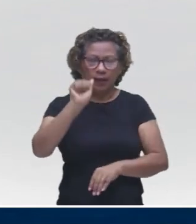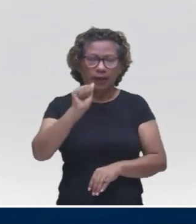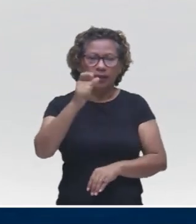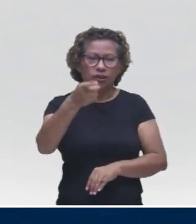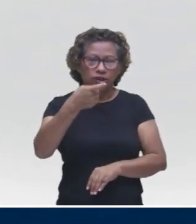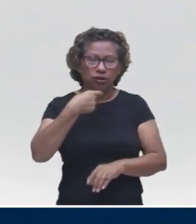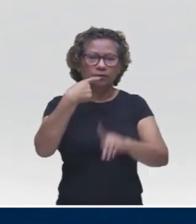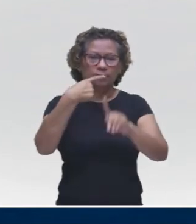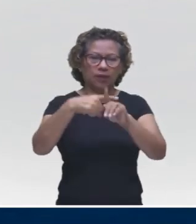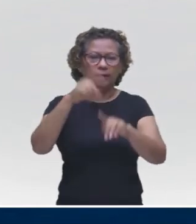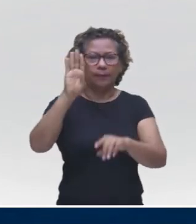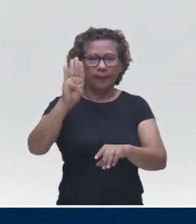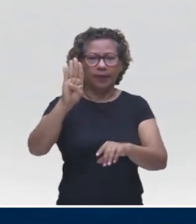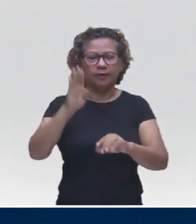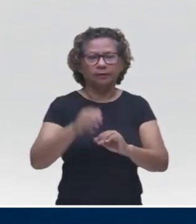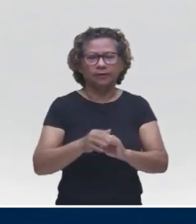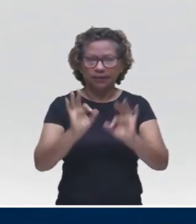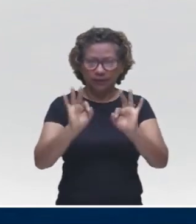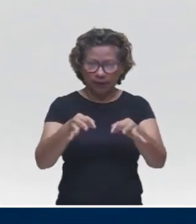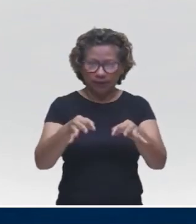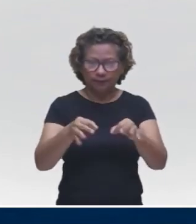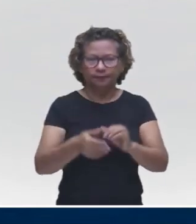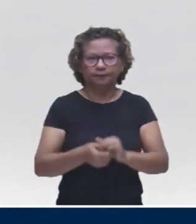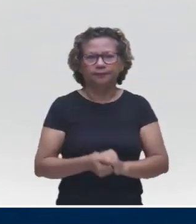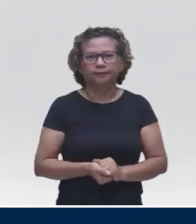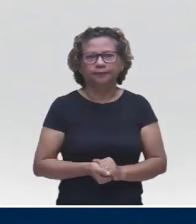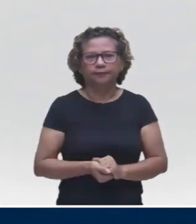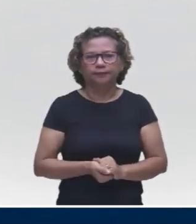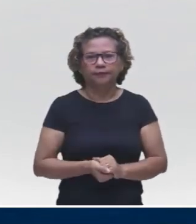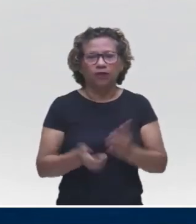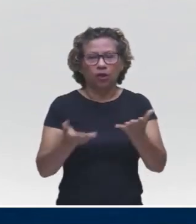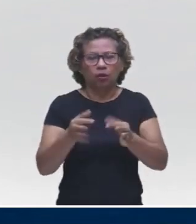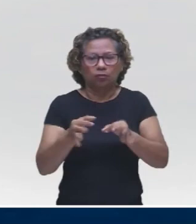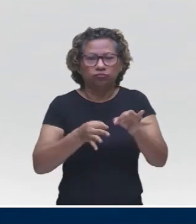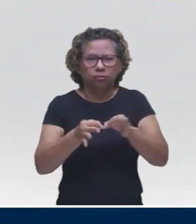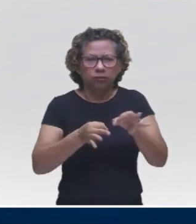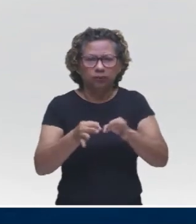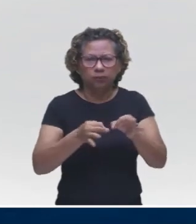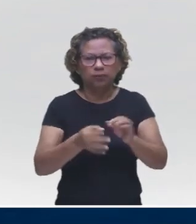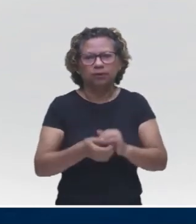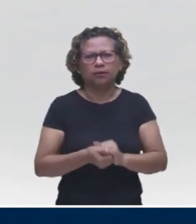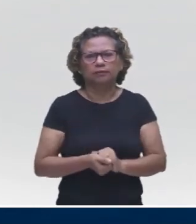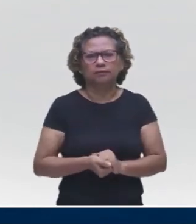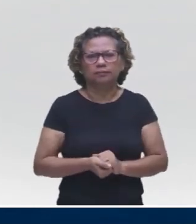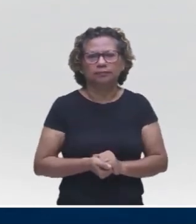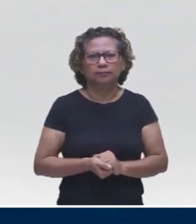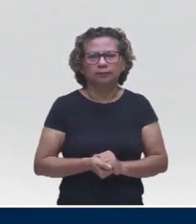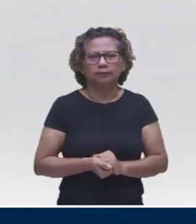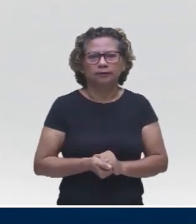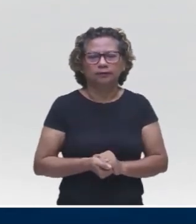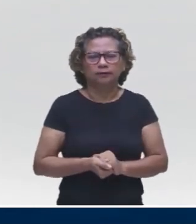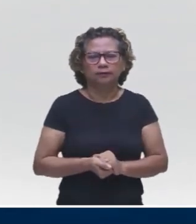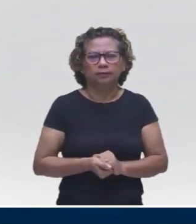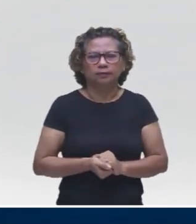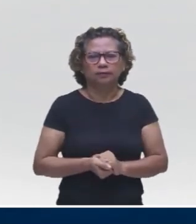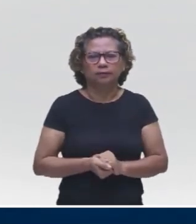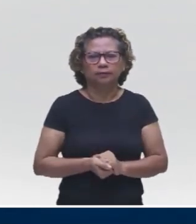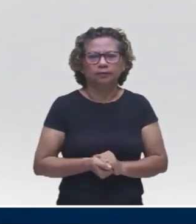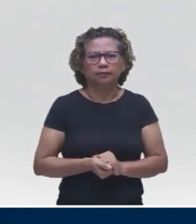mais b. Correto? Só que agora, nós temos